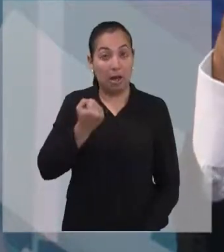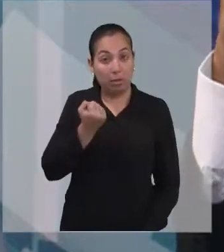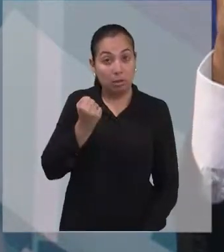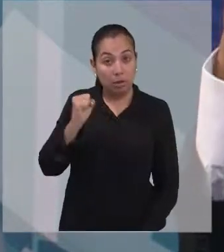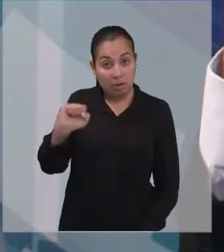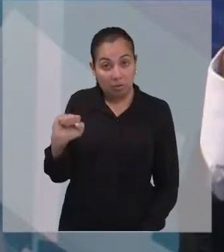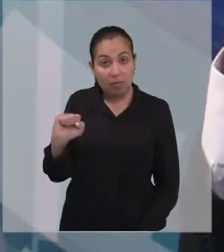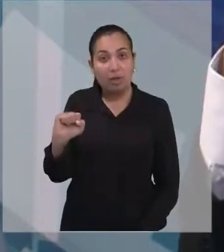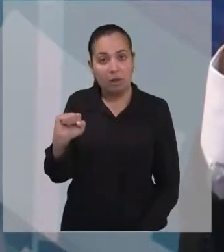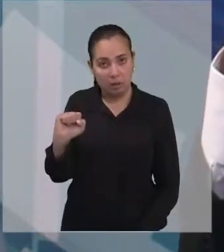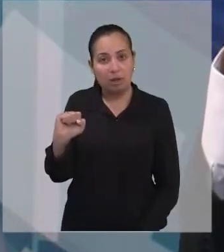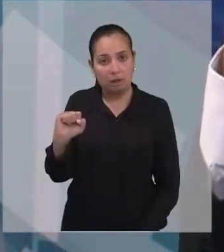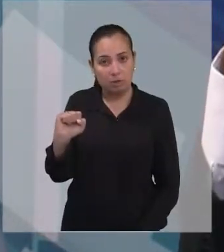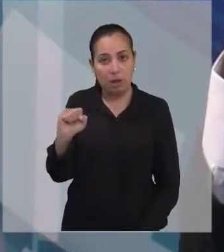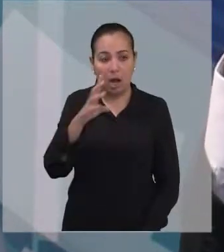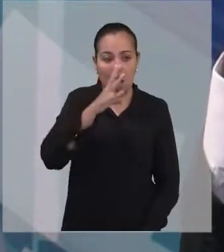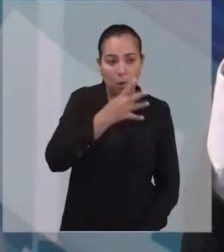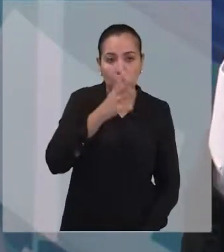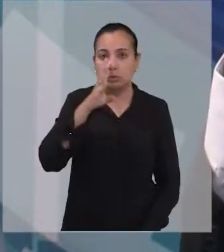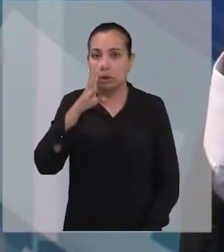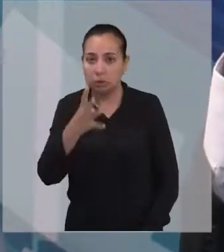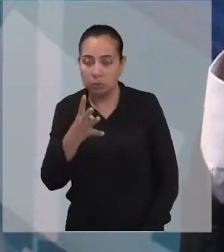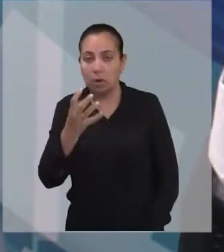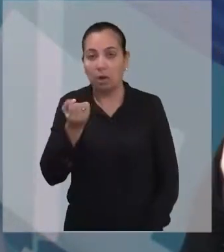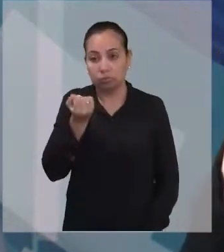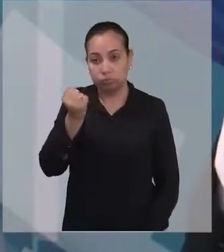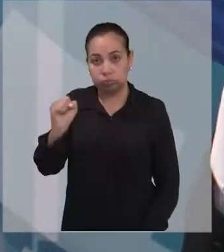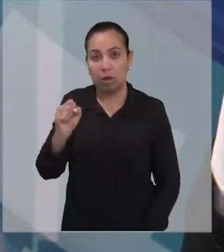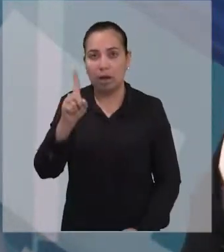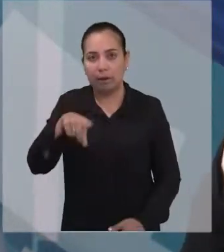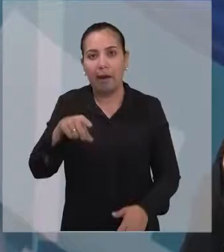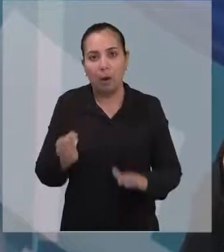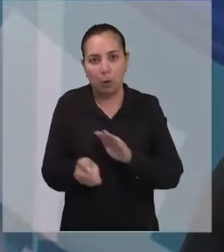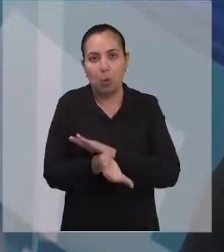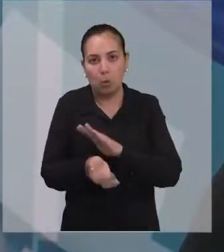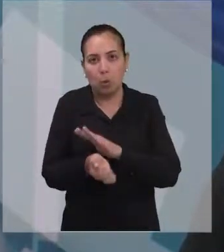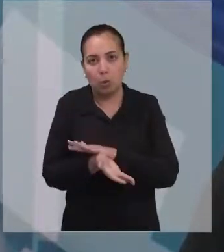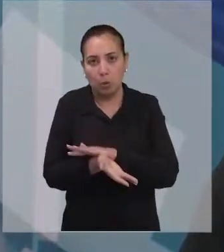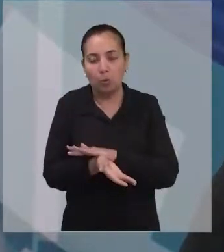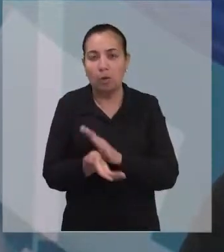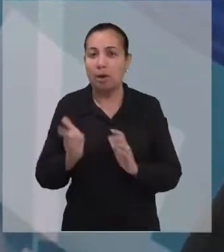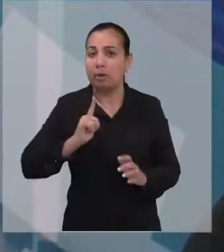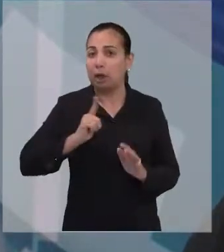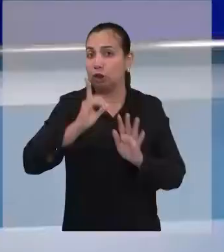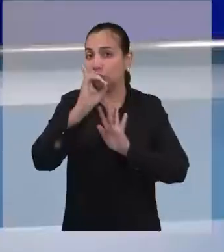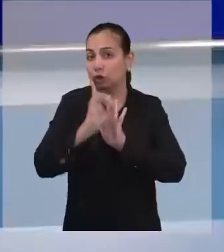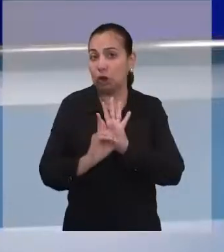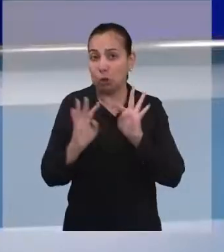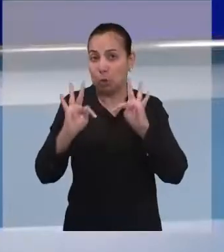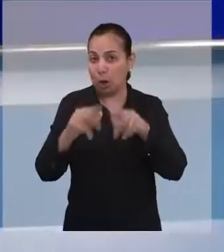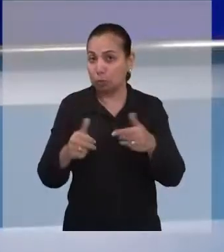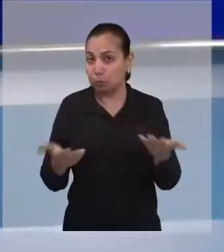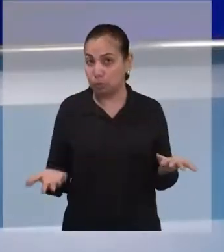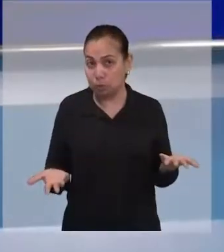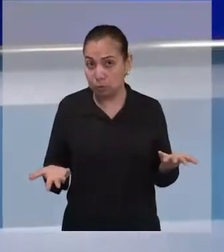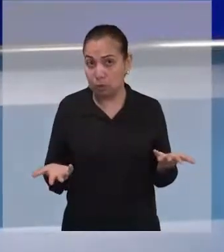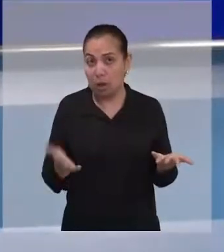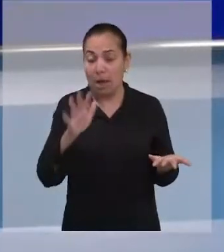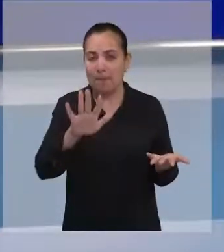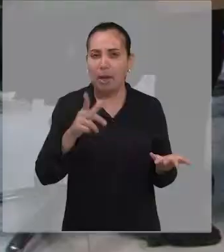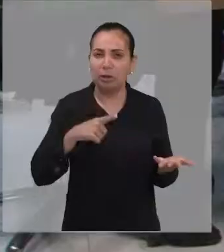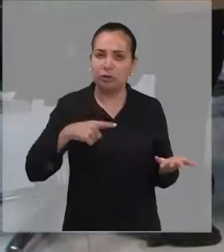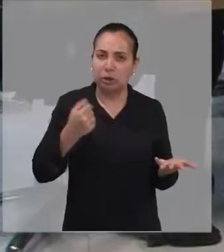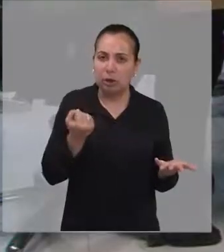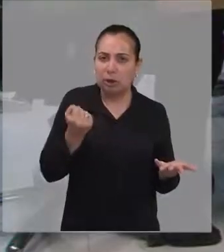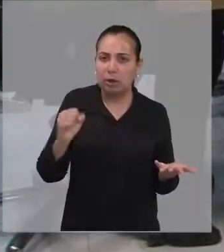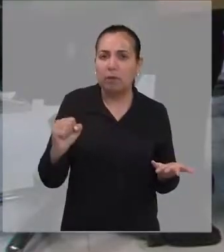possíveis, dos acusados possíveis, quer dizer, corruptos... Né? O advogado tem direito a tudo. Tem direito a tudo e não está defendendo que ele faça a corrupção,